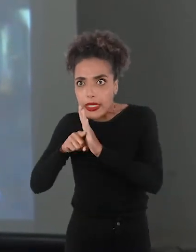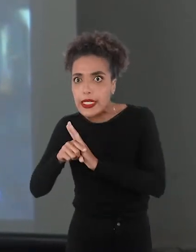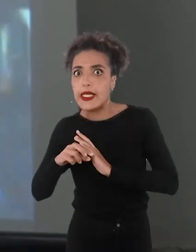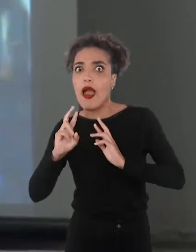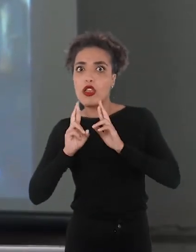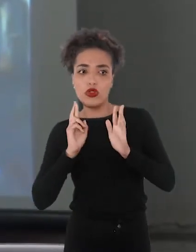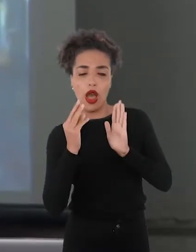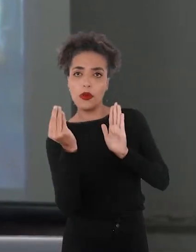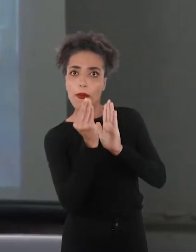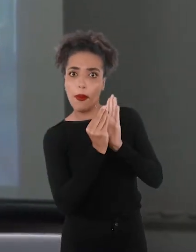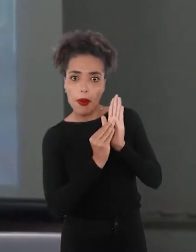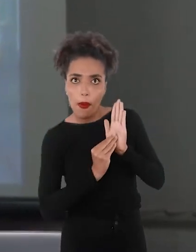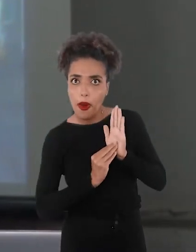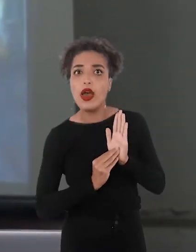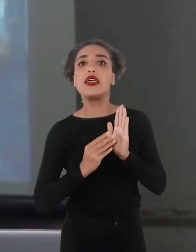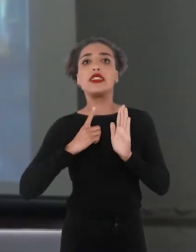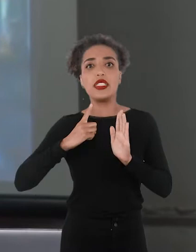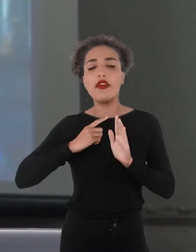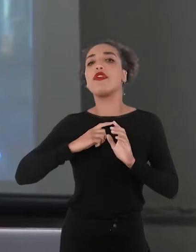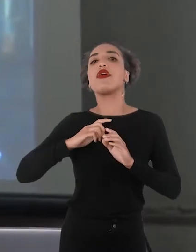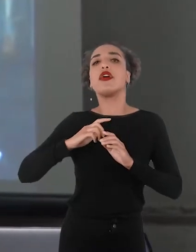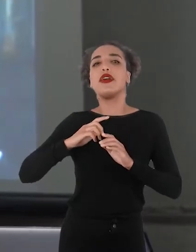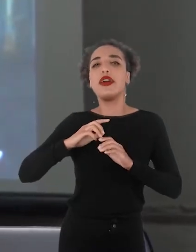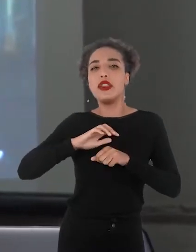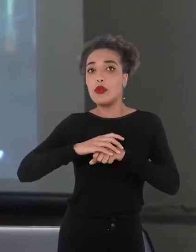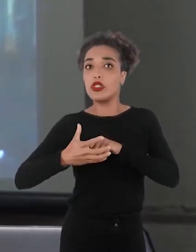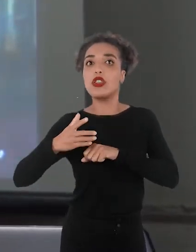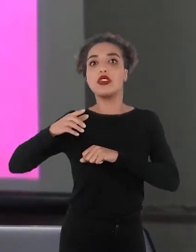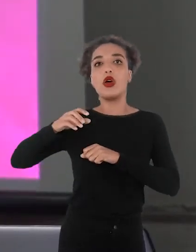termos de democratização do ensino superior.